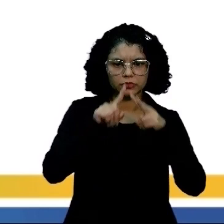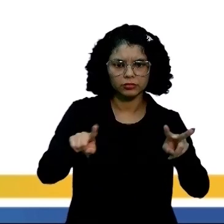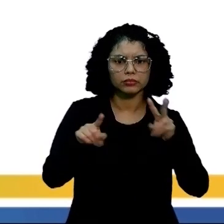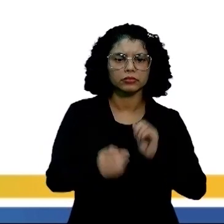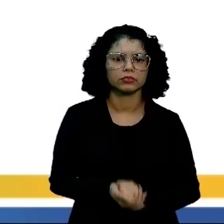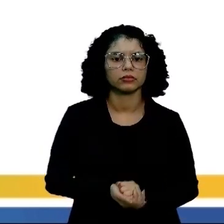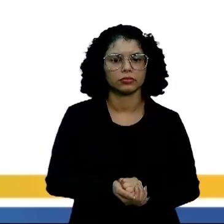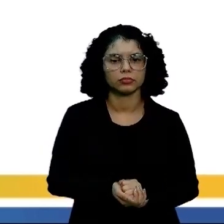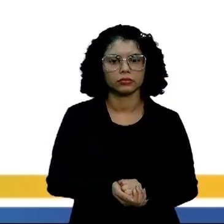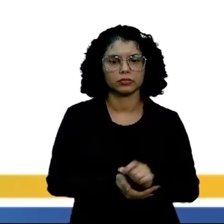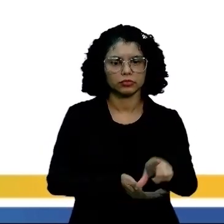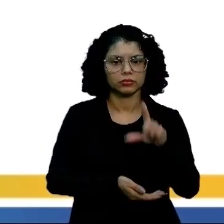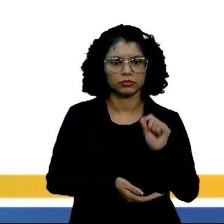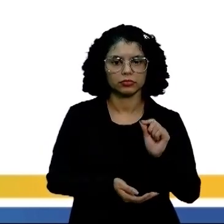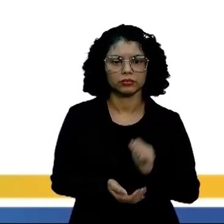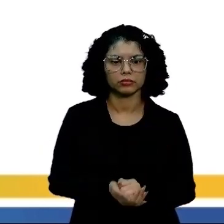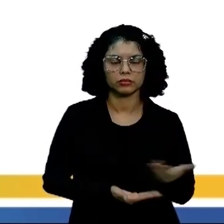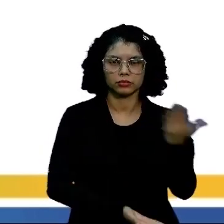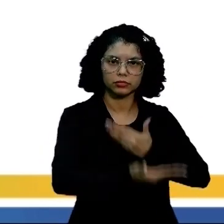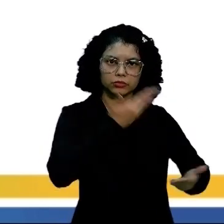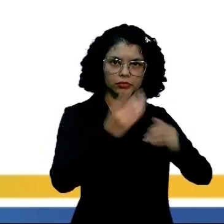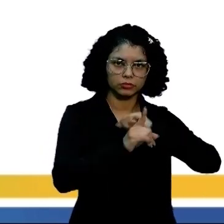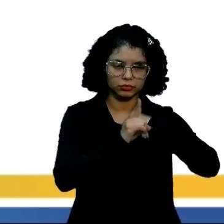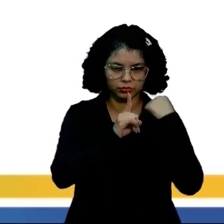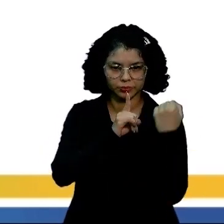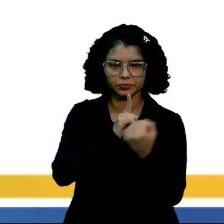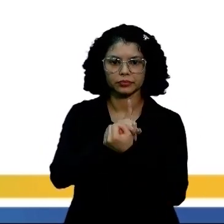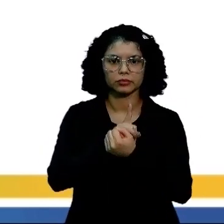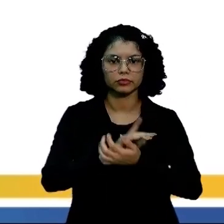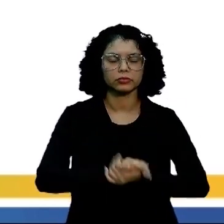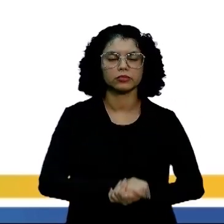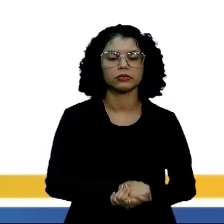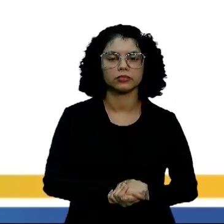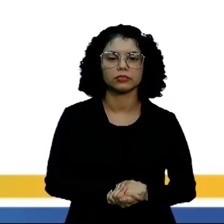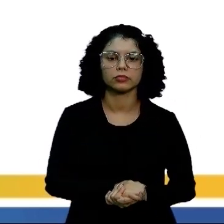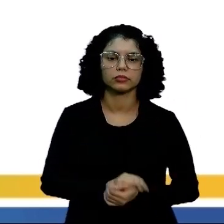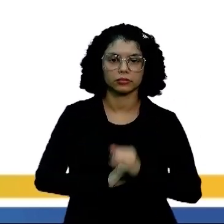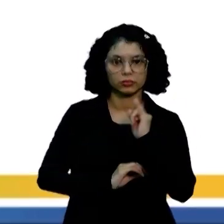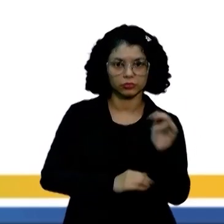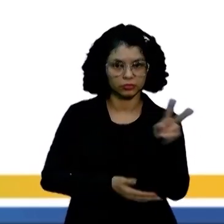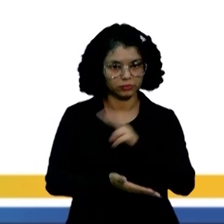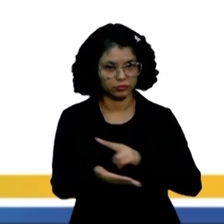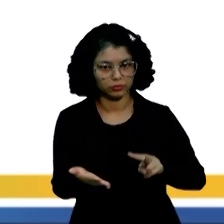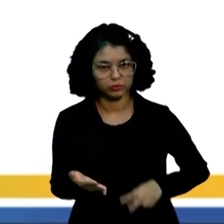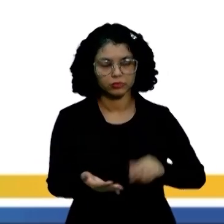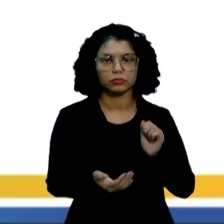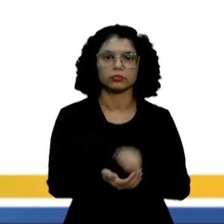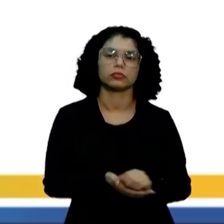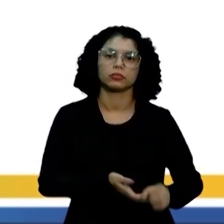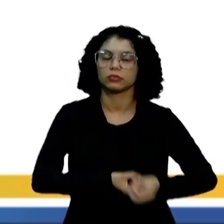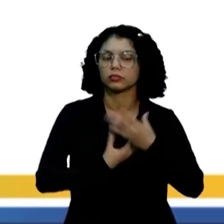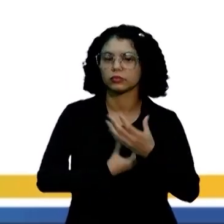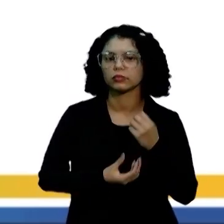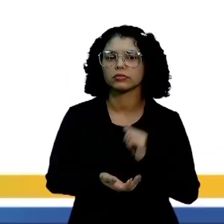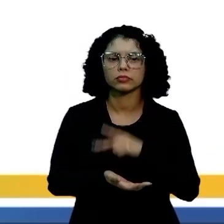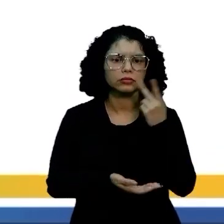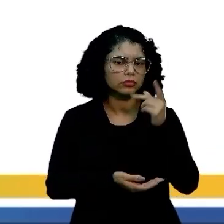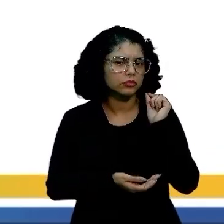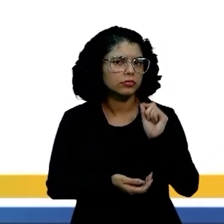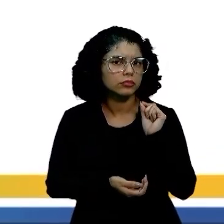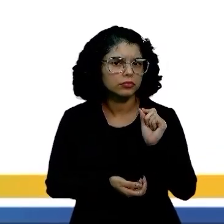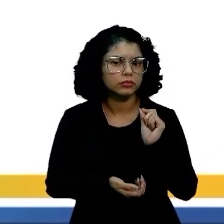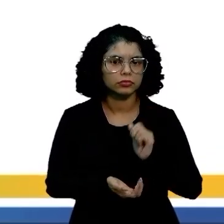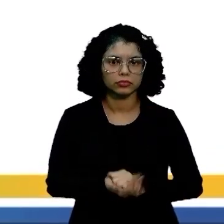visão cética sobre as relações sociais. Se eu vou dar uma lida nesse poema, o que é que eu